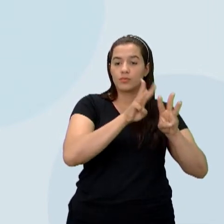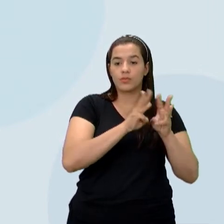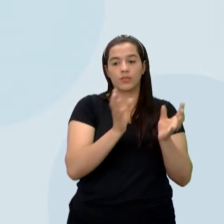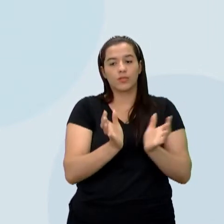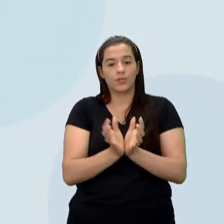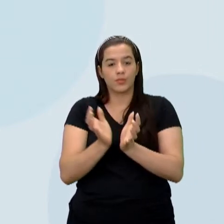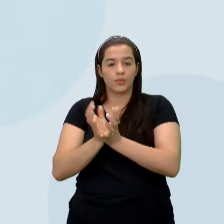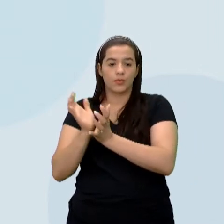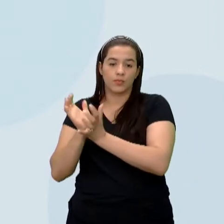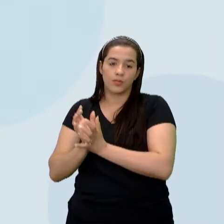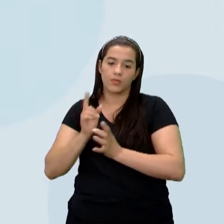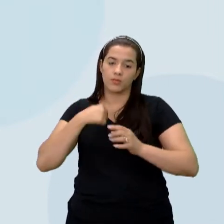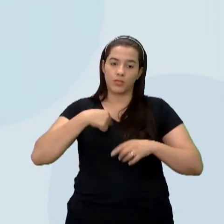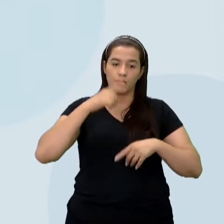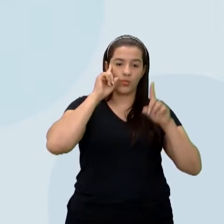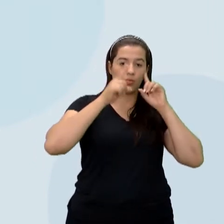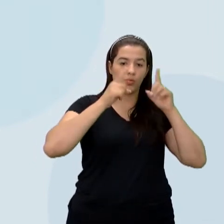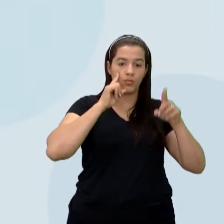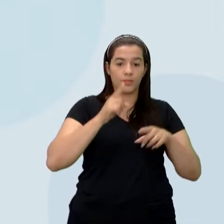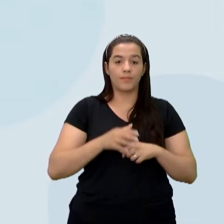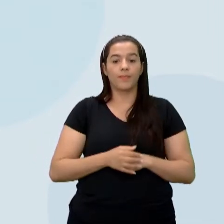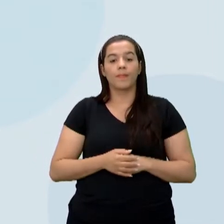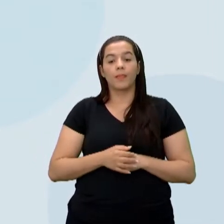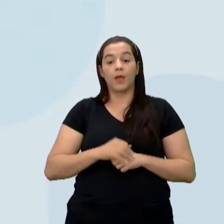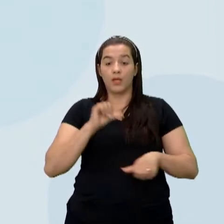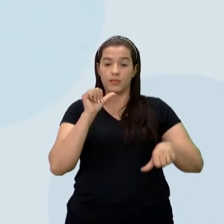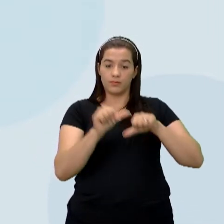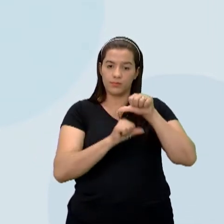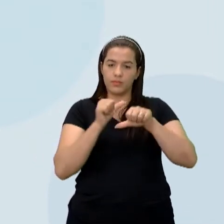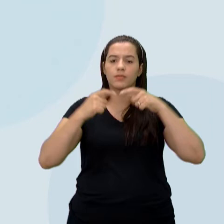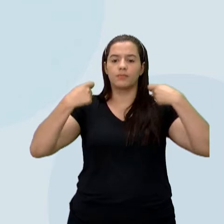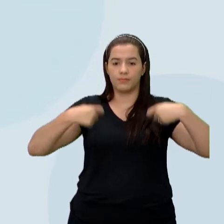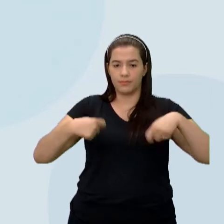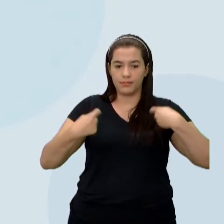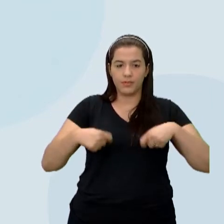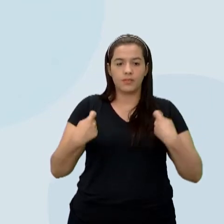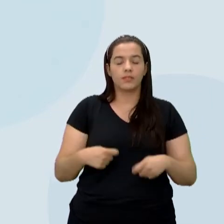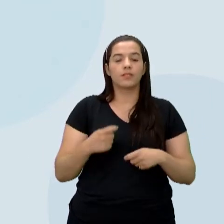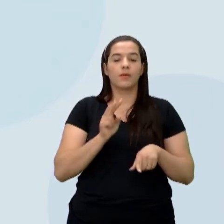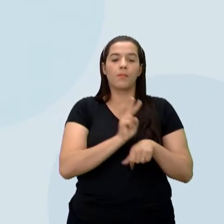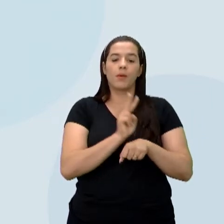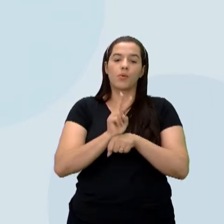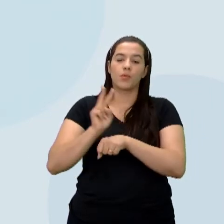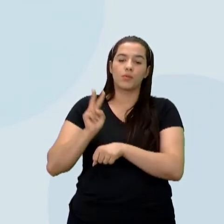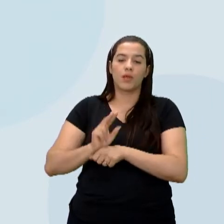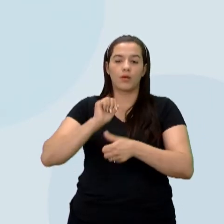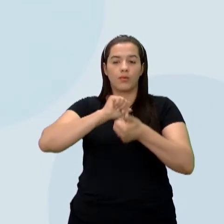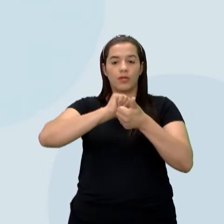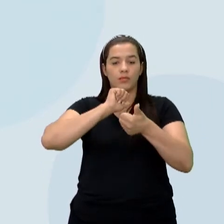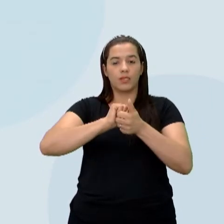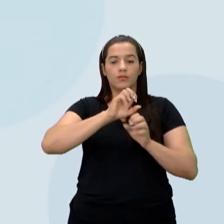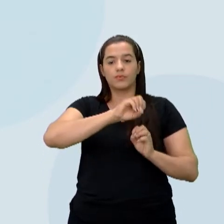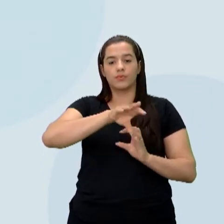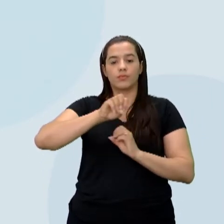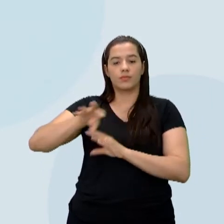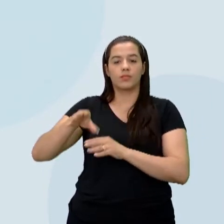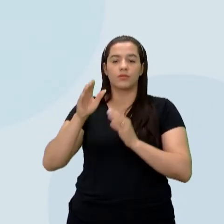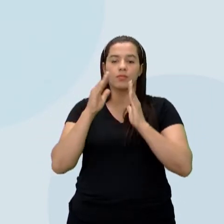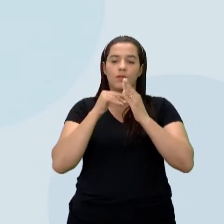que coordeno. As mudanças são realmente necessárias e preservarão a qualidade do ensino das escolas